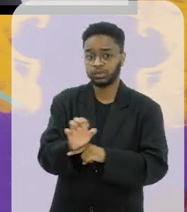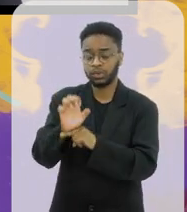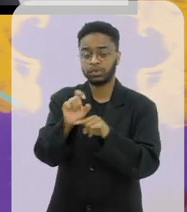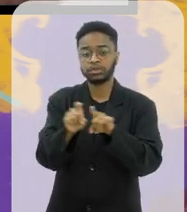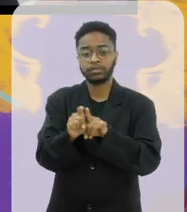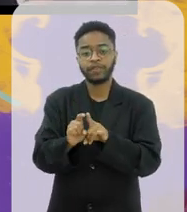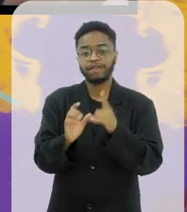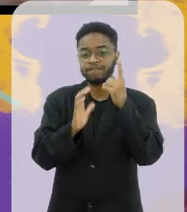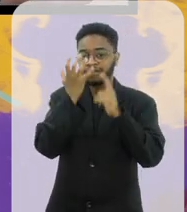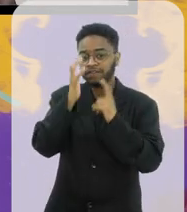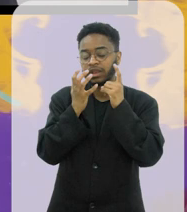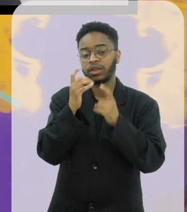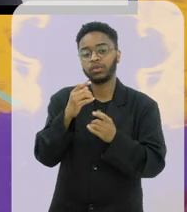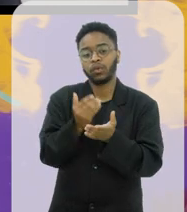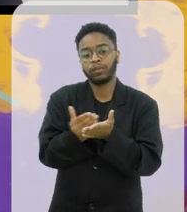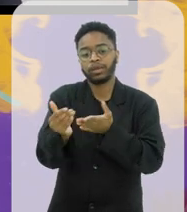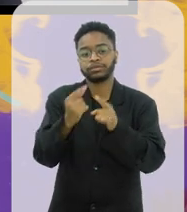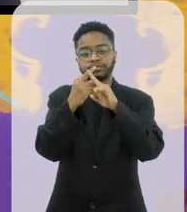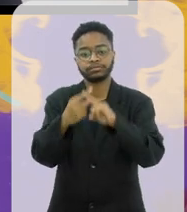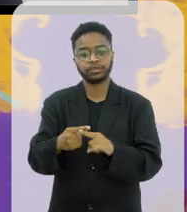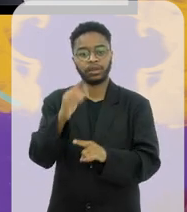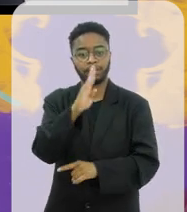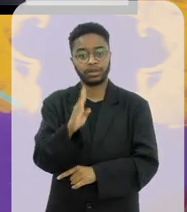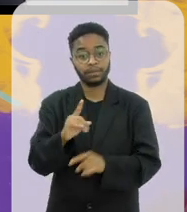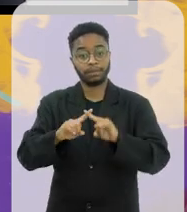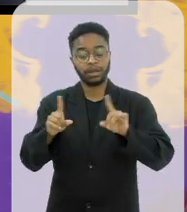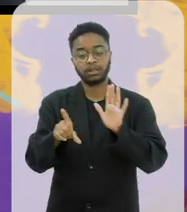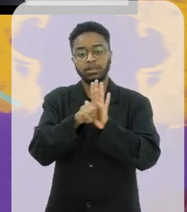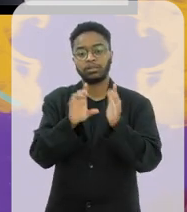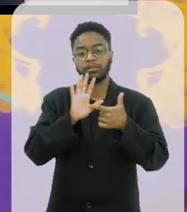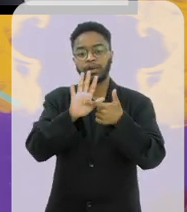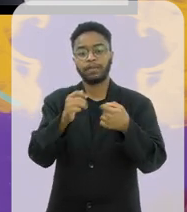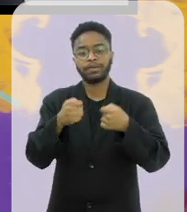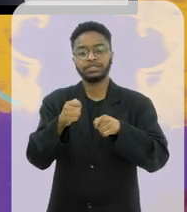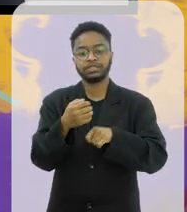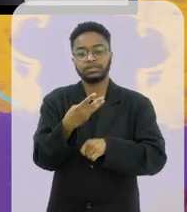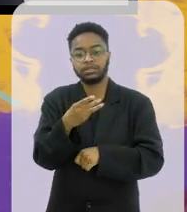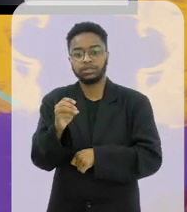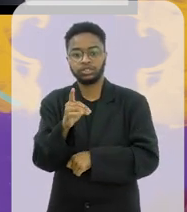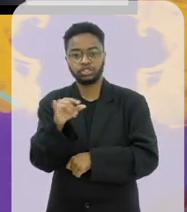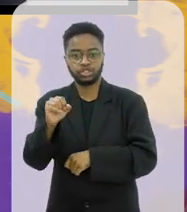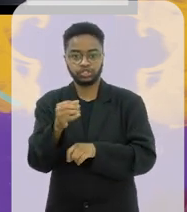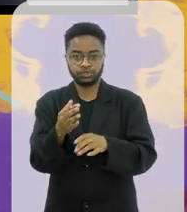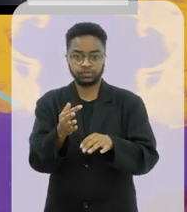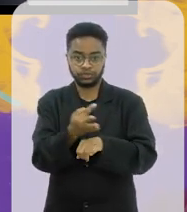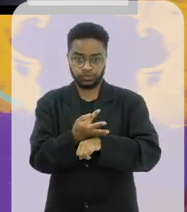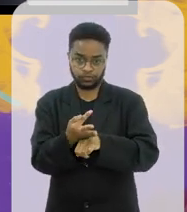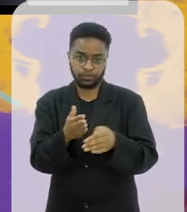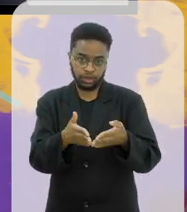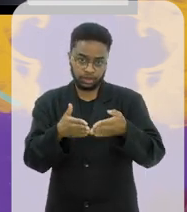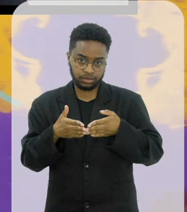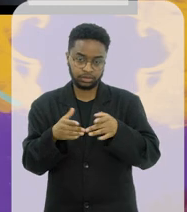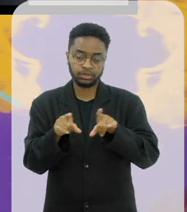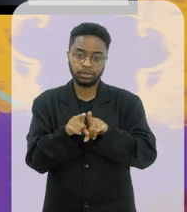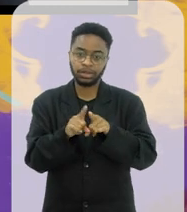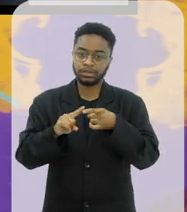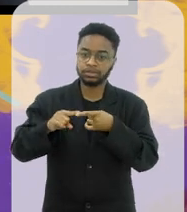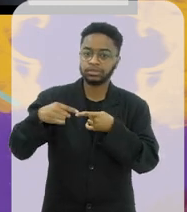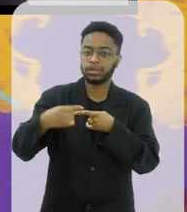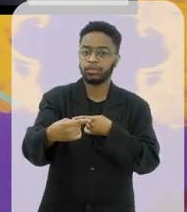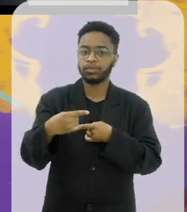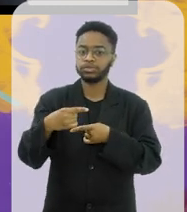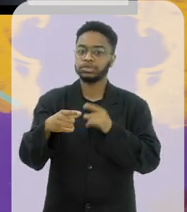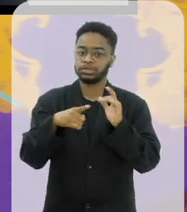logo em fevereiro a gente tem o início da Copa do Brasil. Mas a lei determina 30 dias de férias diretamente. Depois tem aqueles